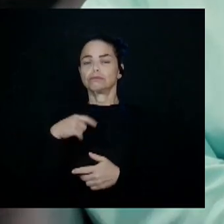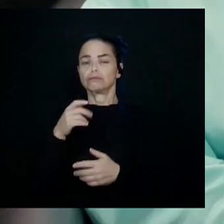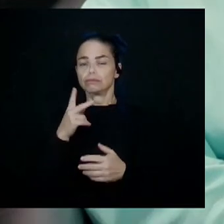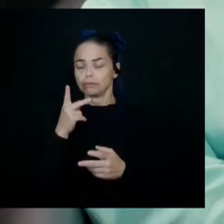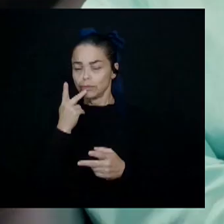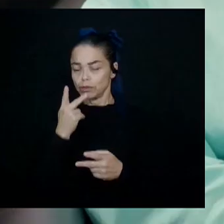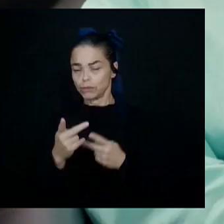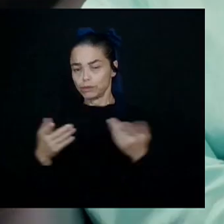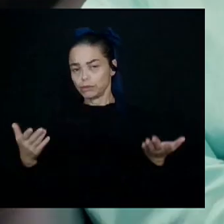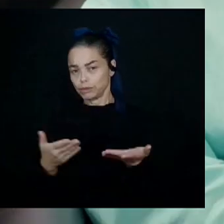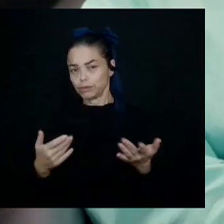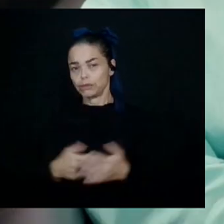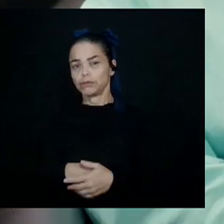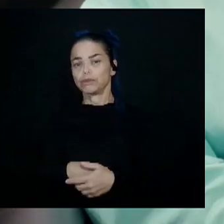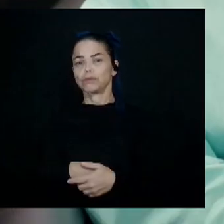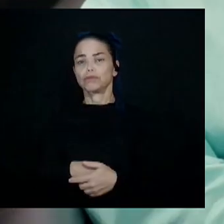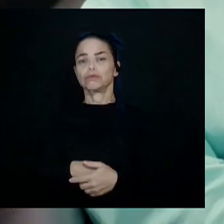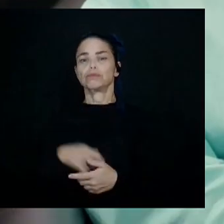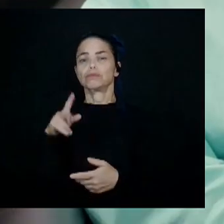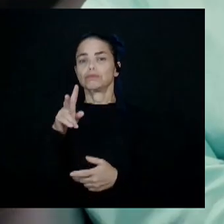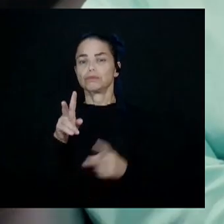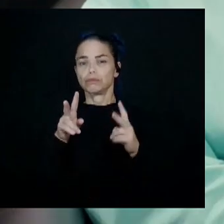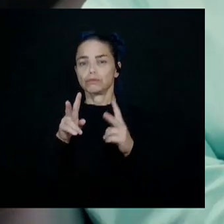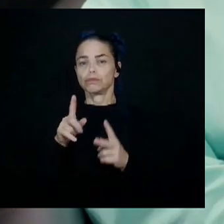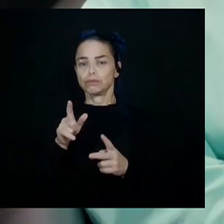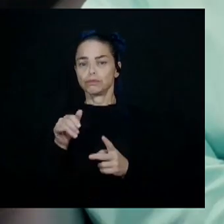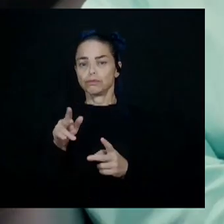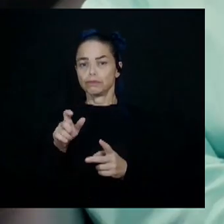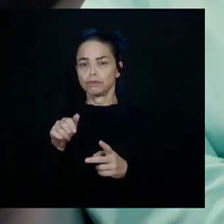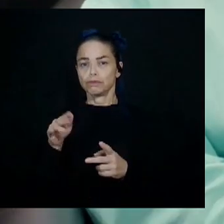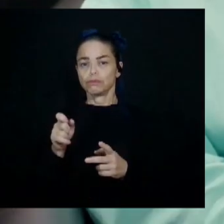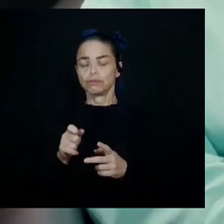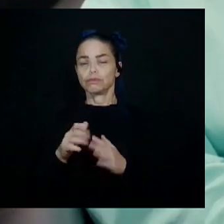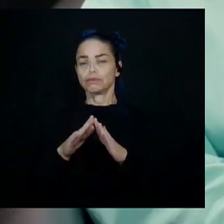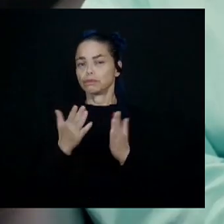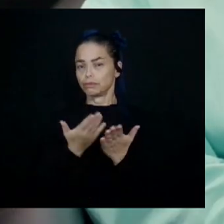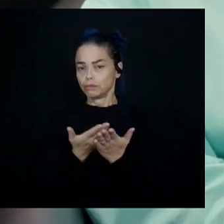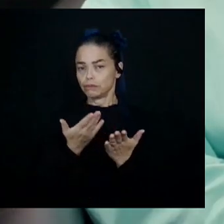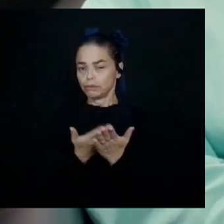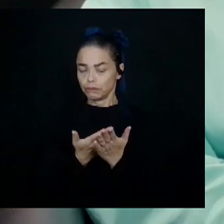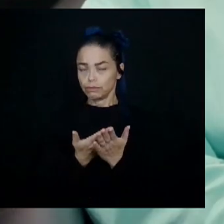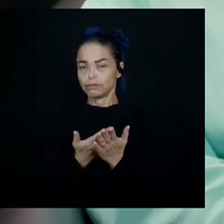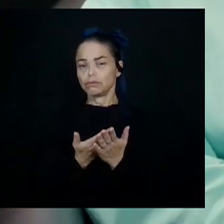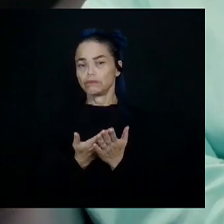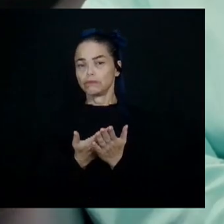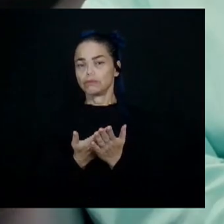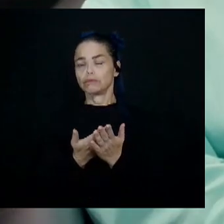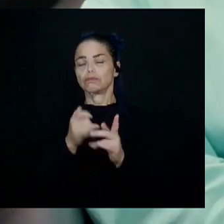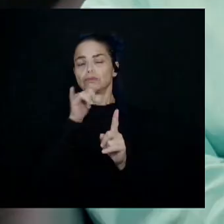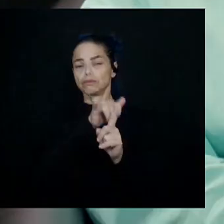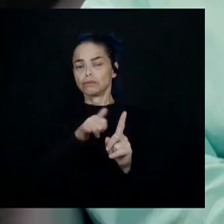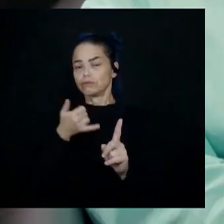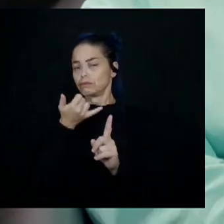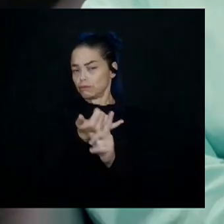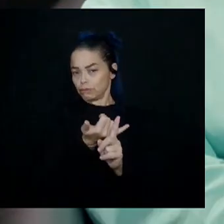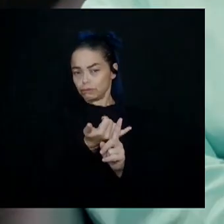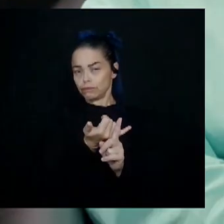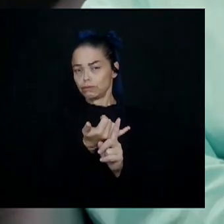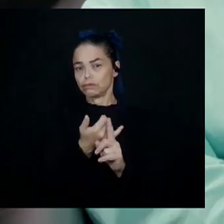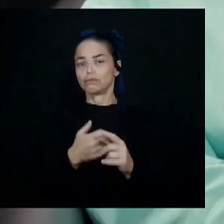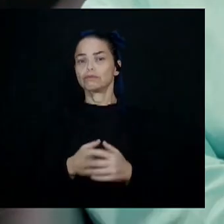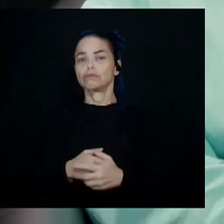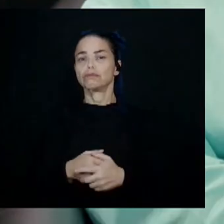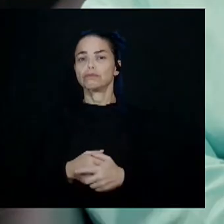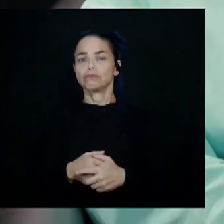a Viviane, sobre na escola, sobre o bullying. Sim.